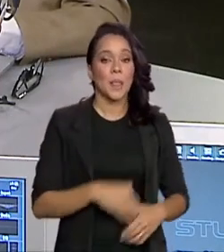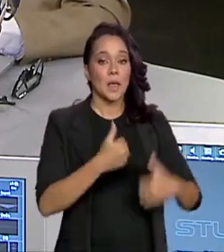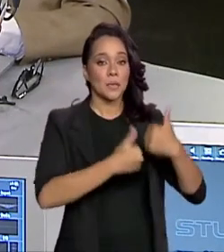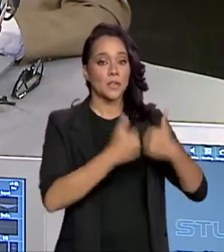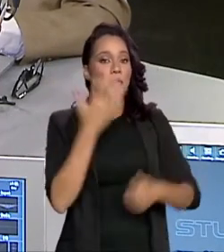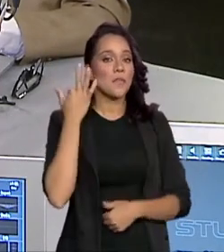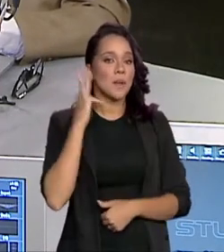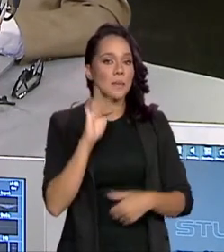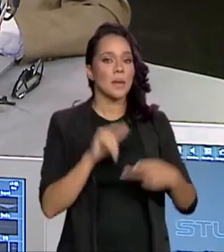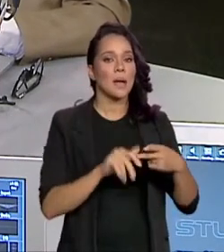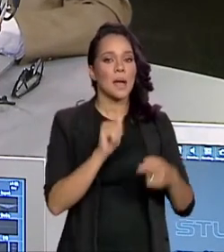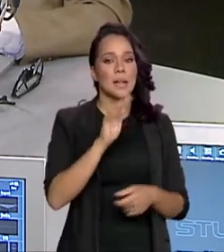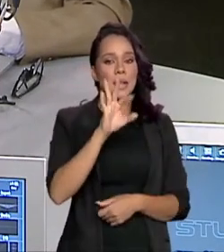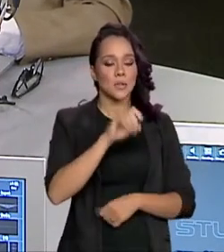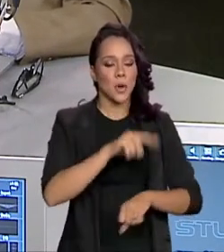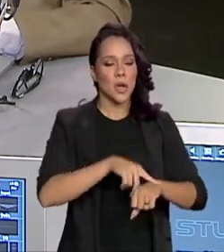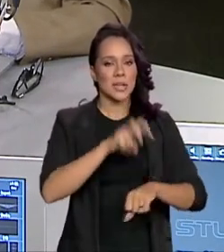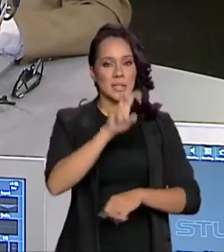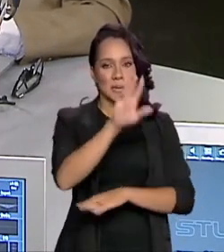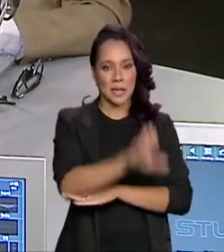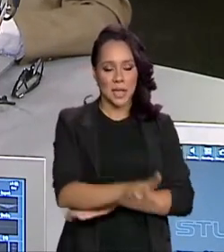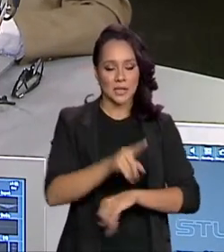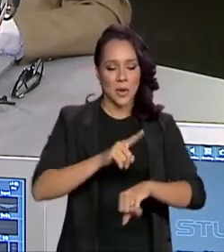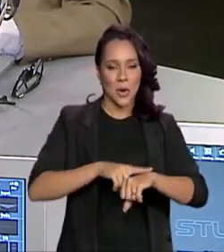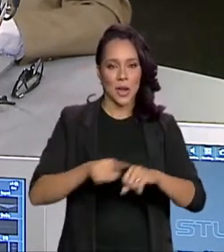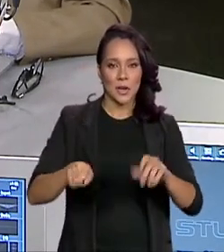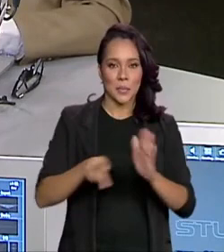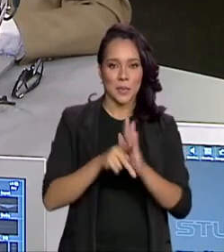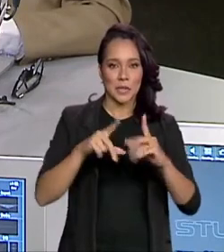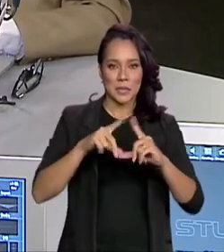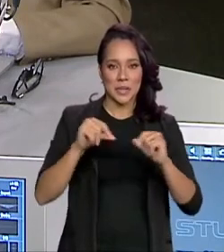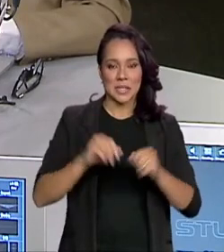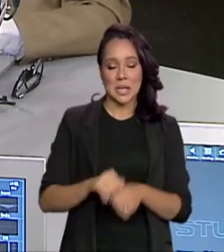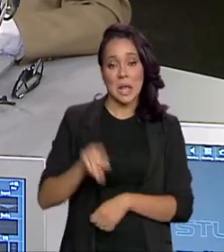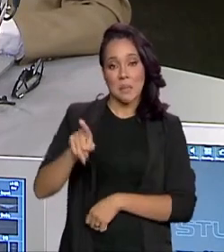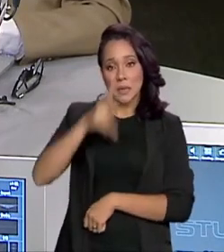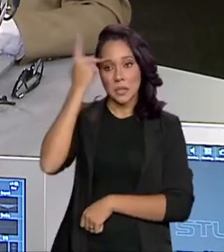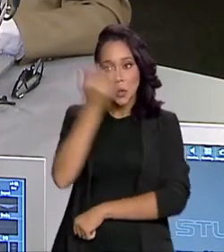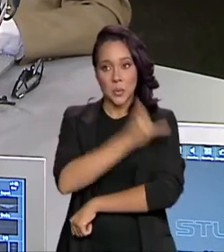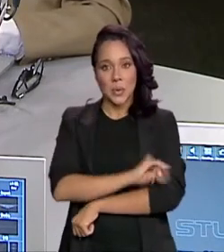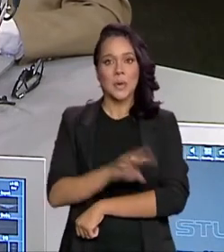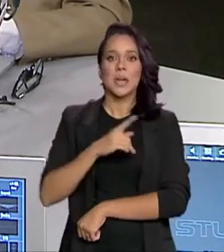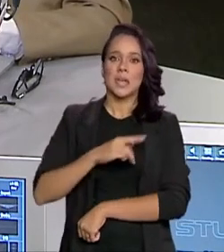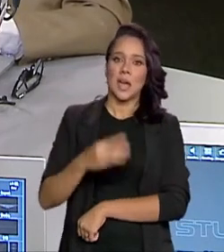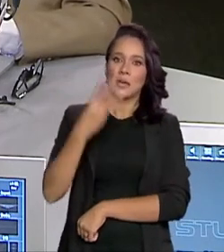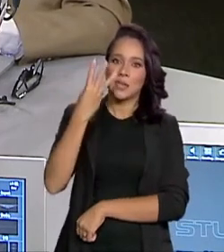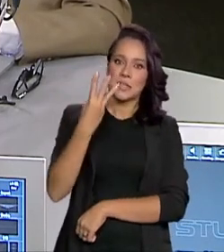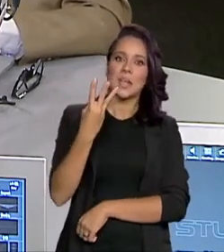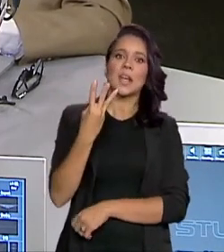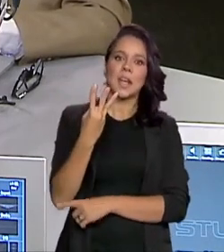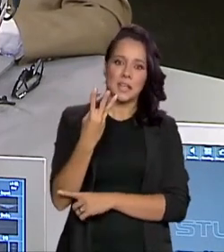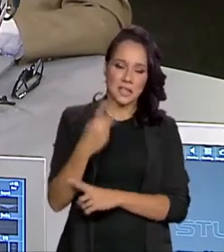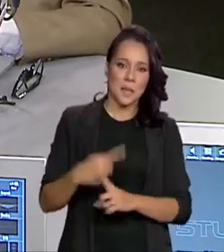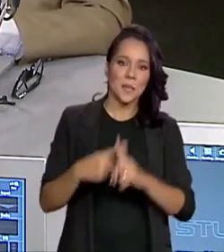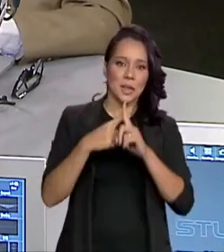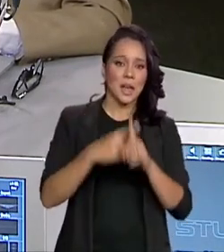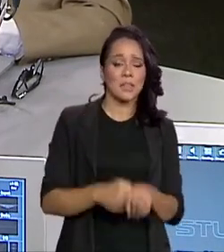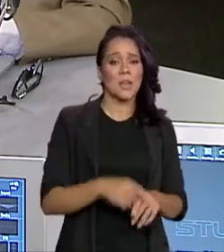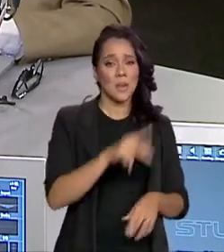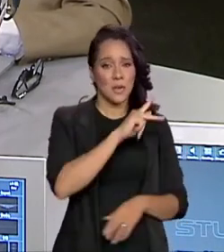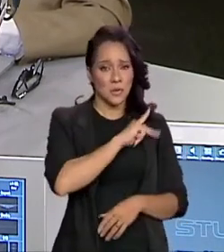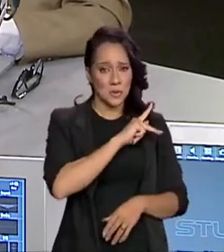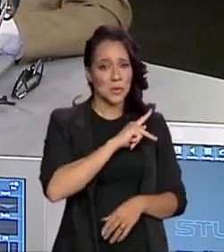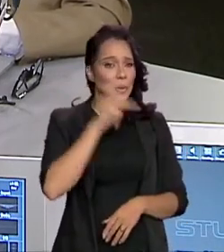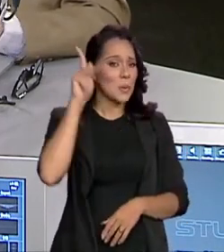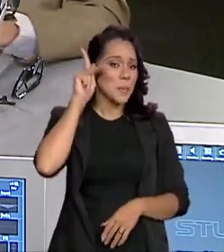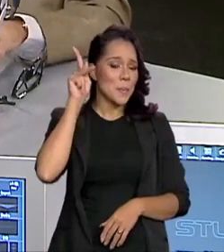para Flamengo e Atlético às 5 da tarde, horário de Brasília. Os cariocas querem o tri do torneio, os paranaenses, a primeira conquista.